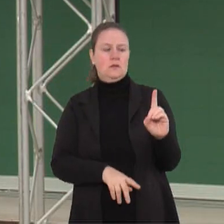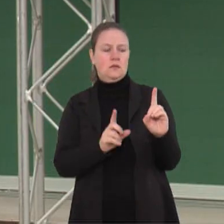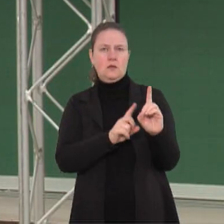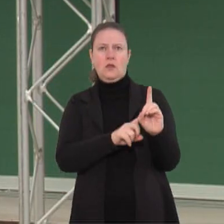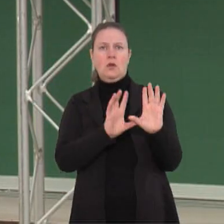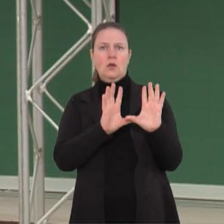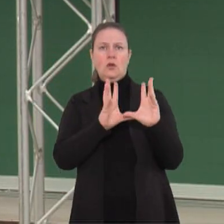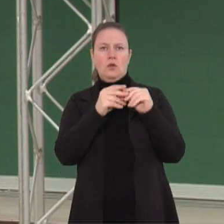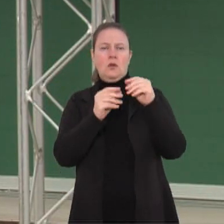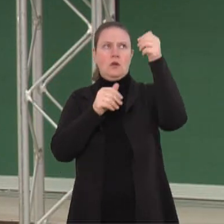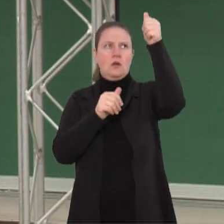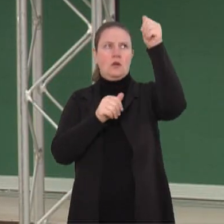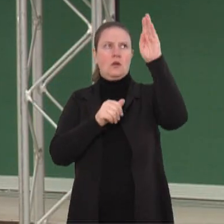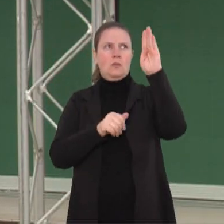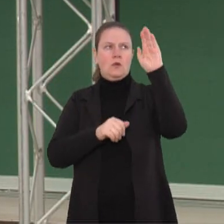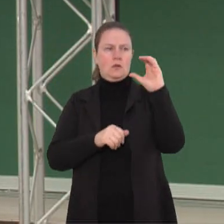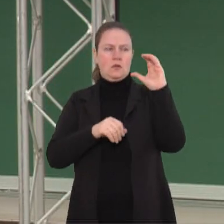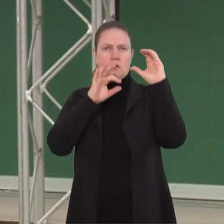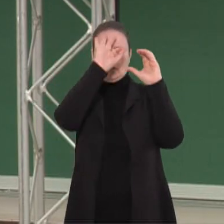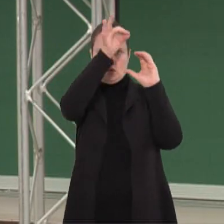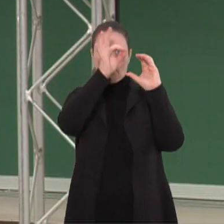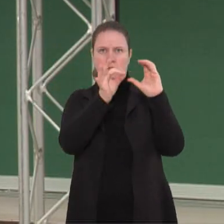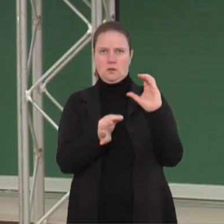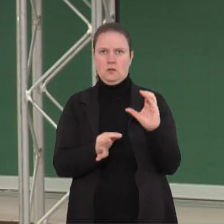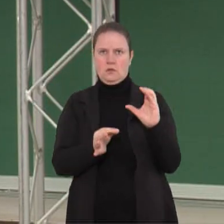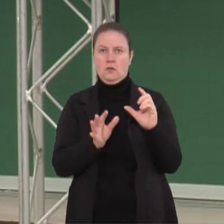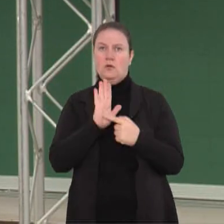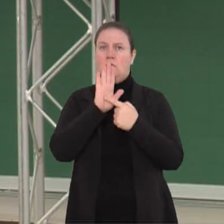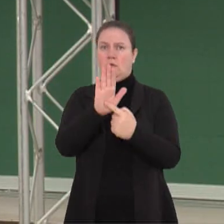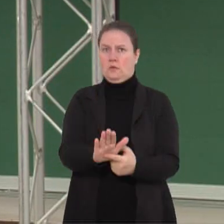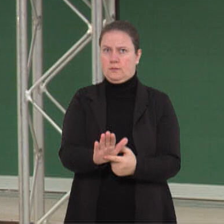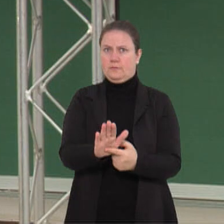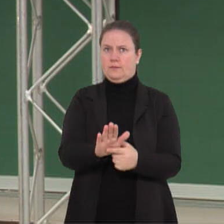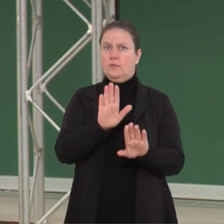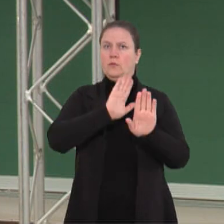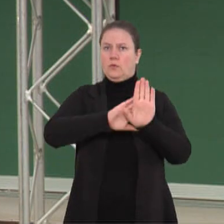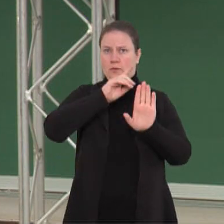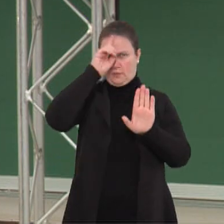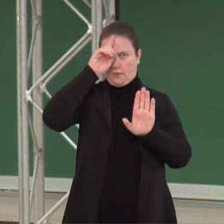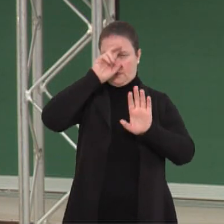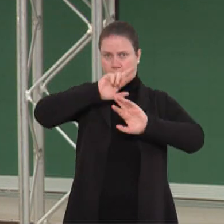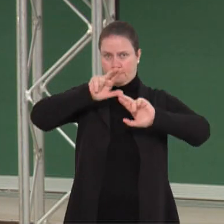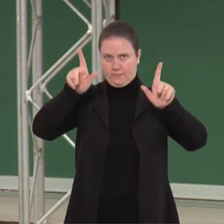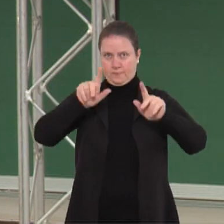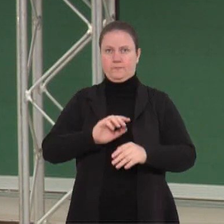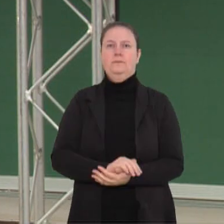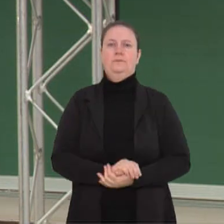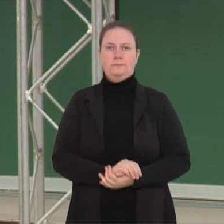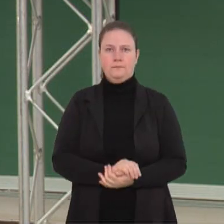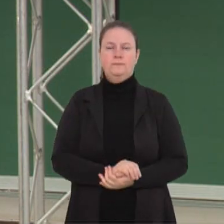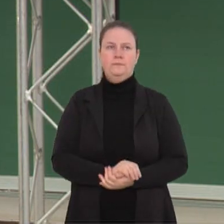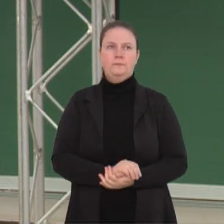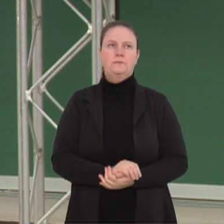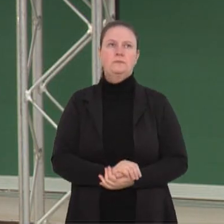estão corretas, porque aqui eu apresentei para vocês 3 ideologias diferentes.